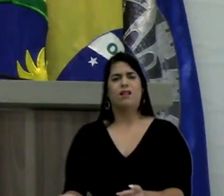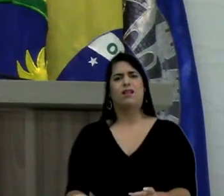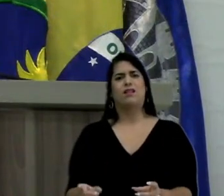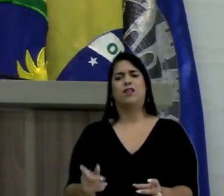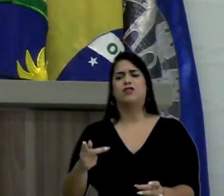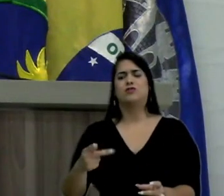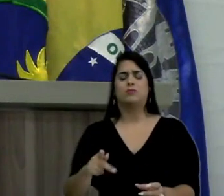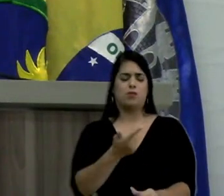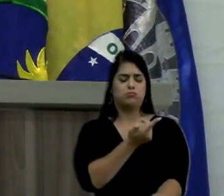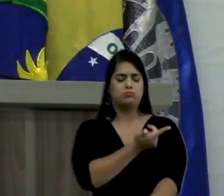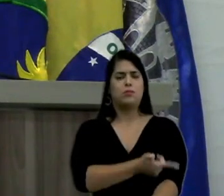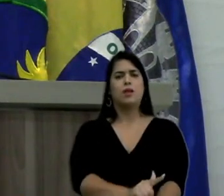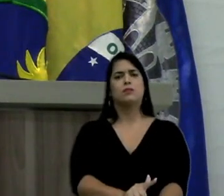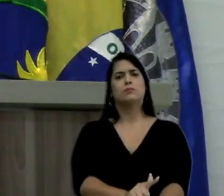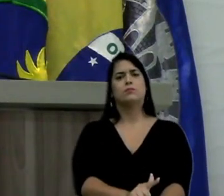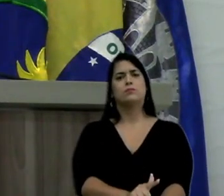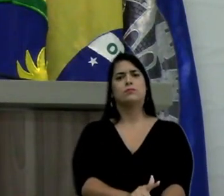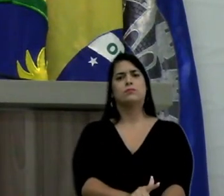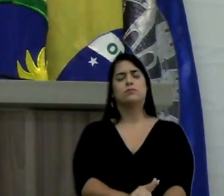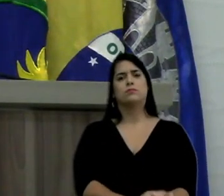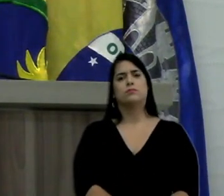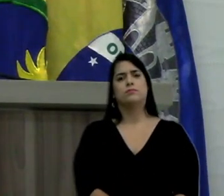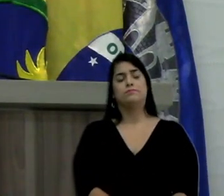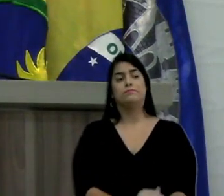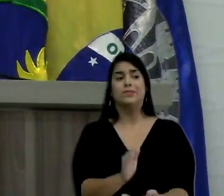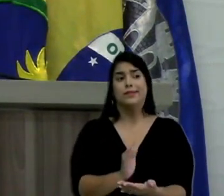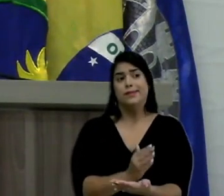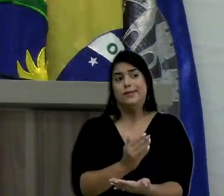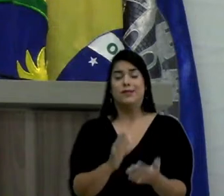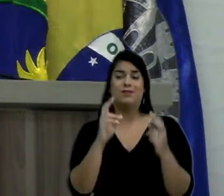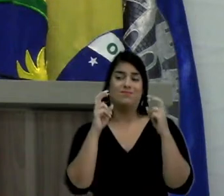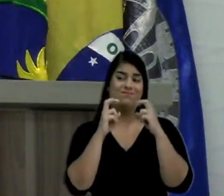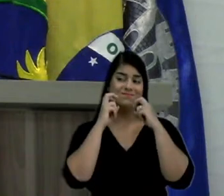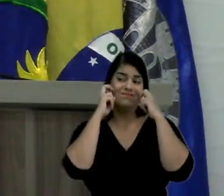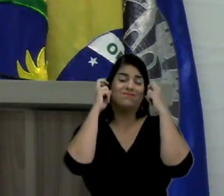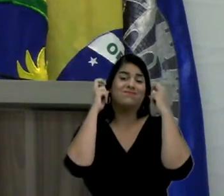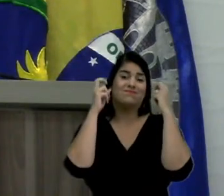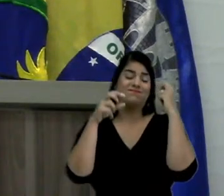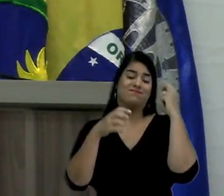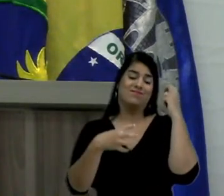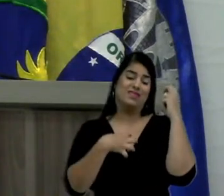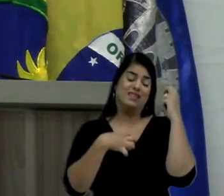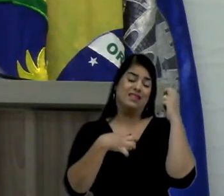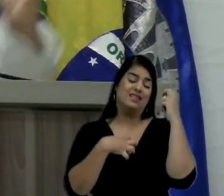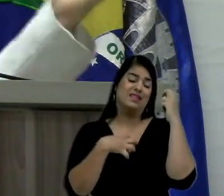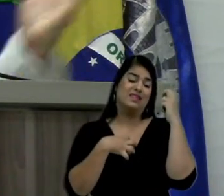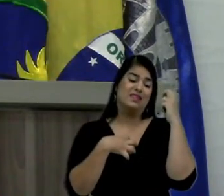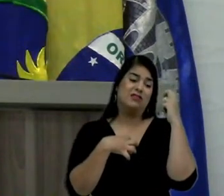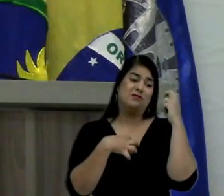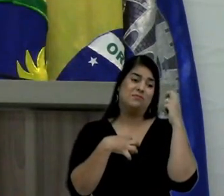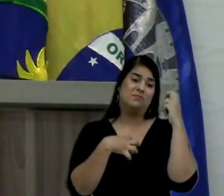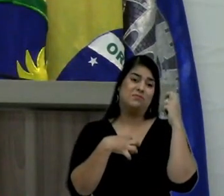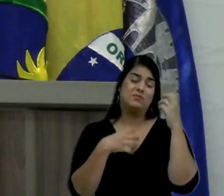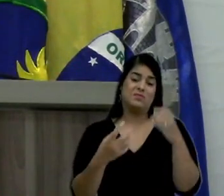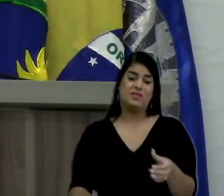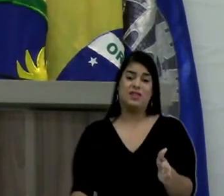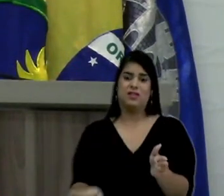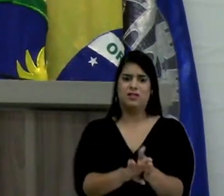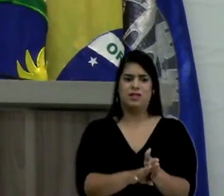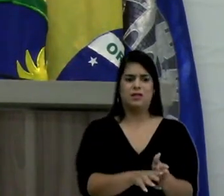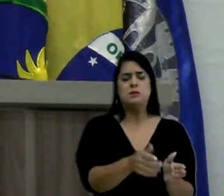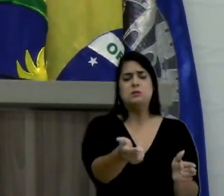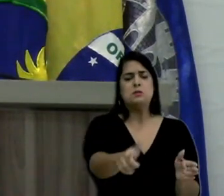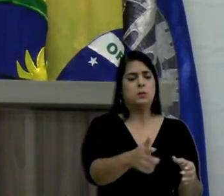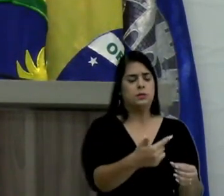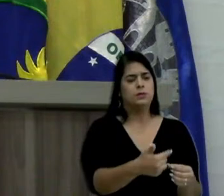sua e isso às vezes é vergonhoso a gente chega até em outra cidade e as pessoas ficam